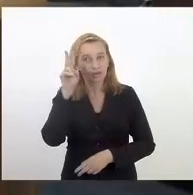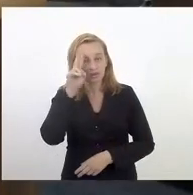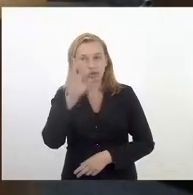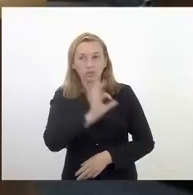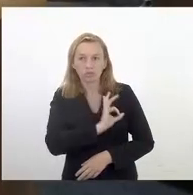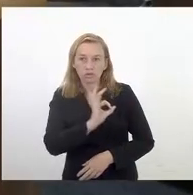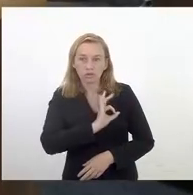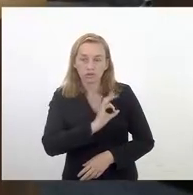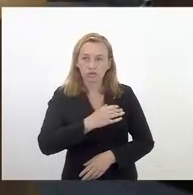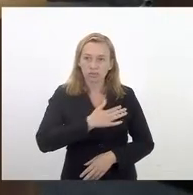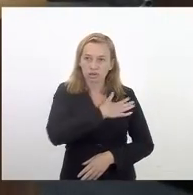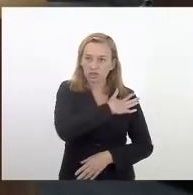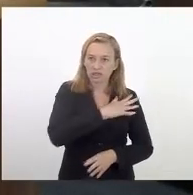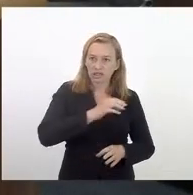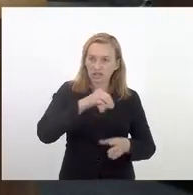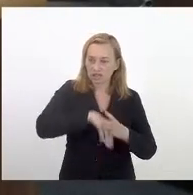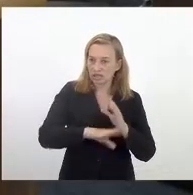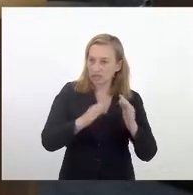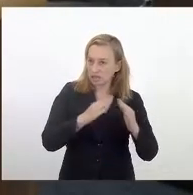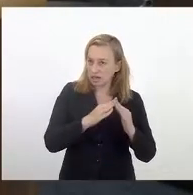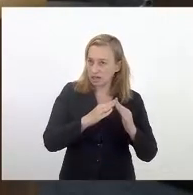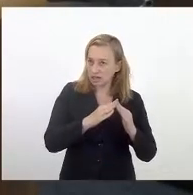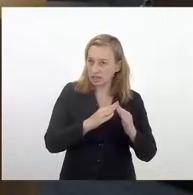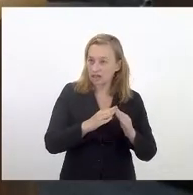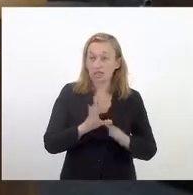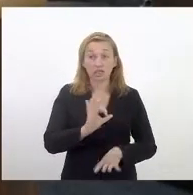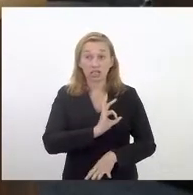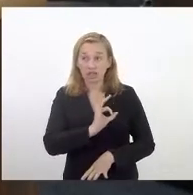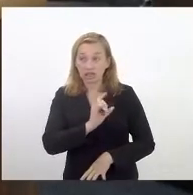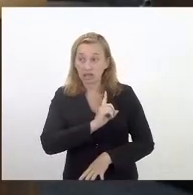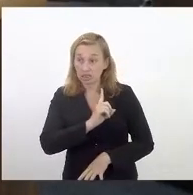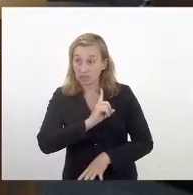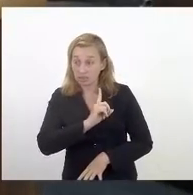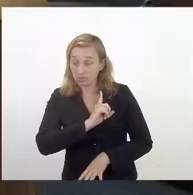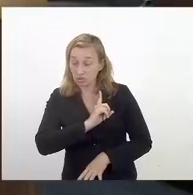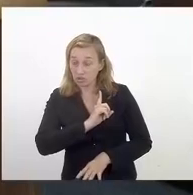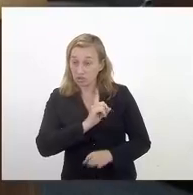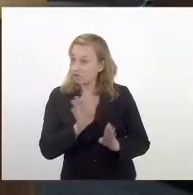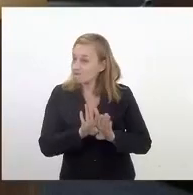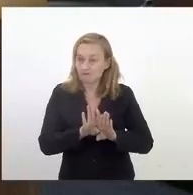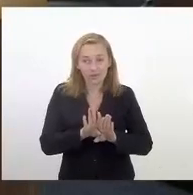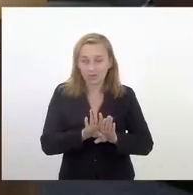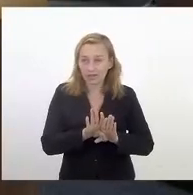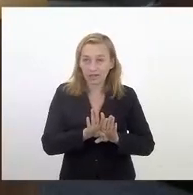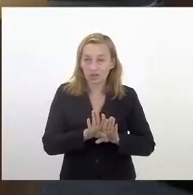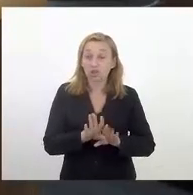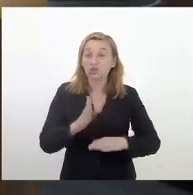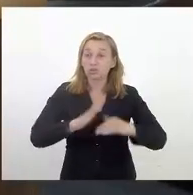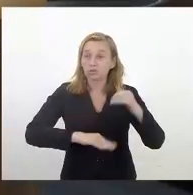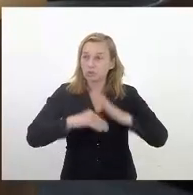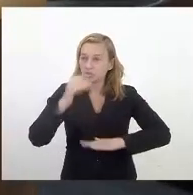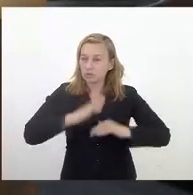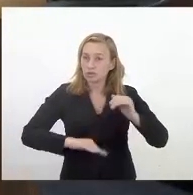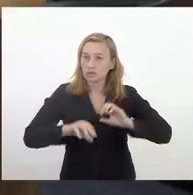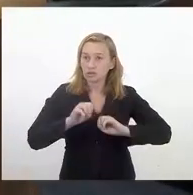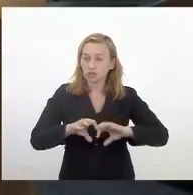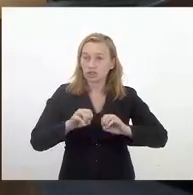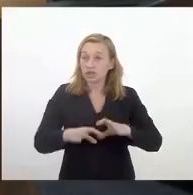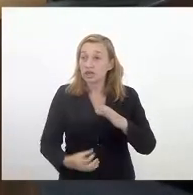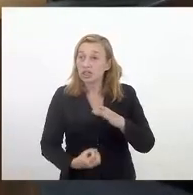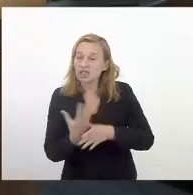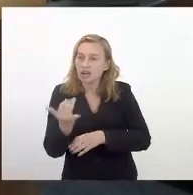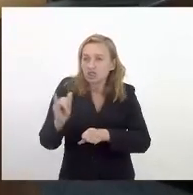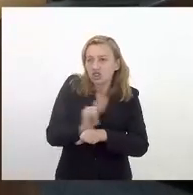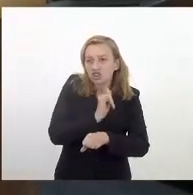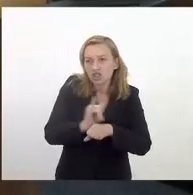e as delegacias de polícia não fecharam que os profissionais da educação tivemos que criar